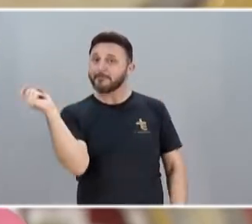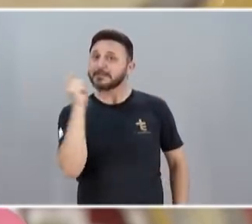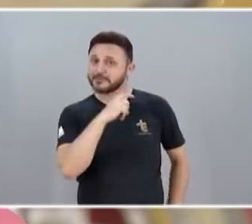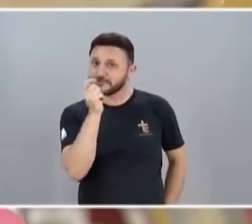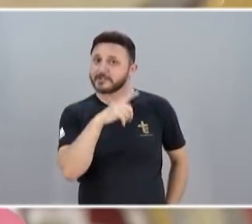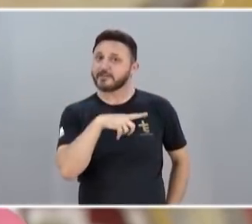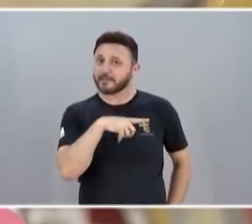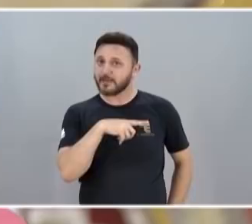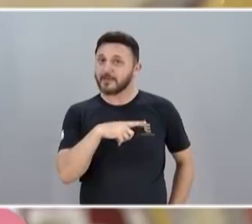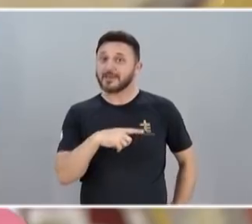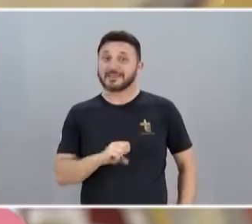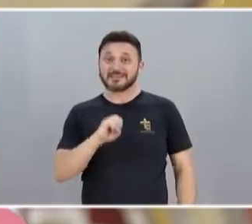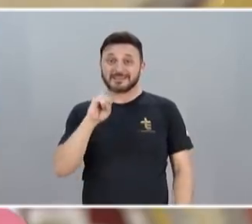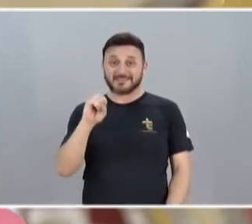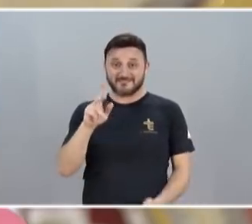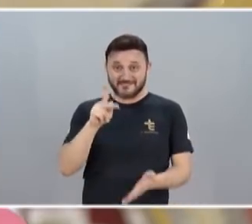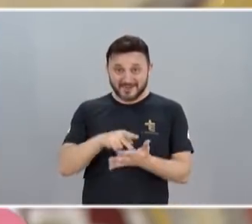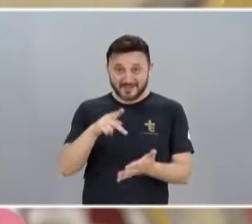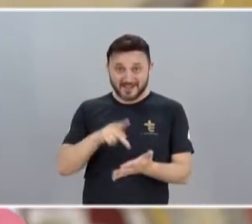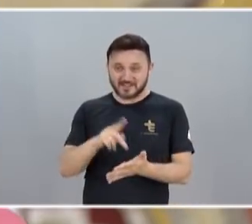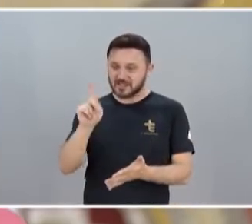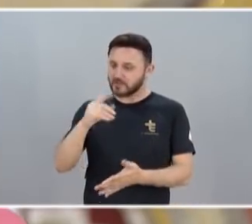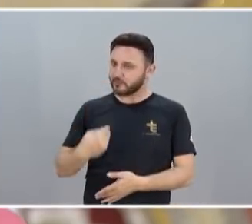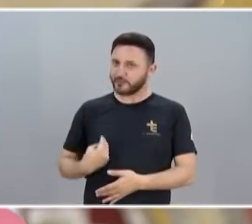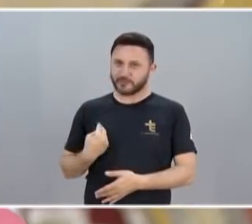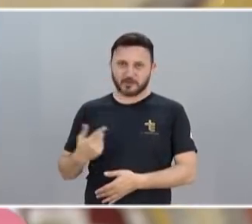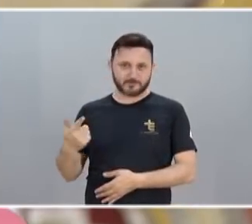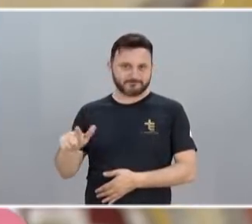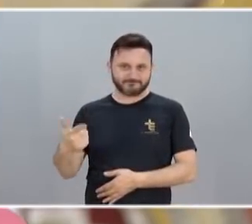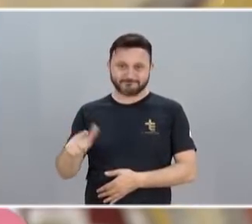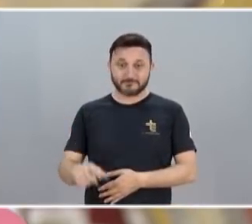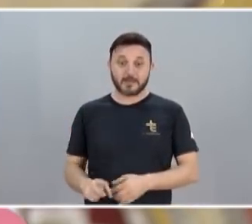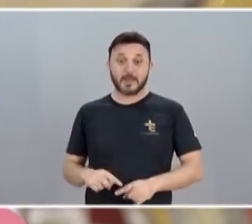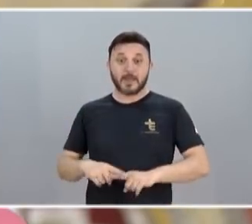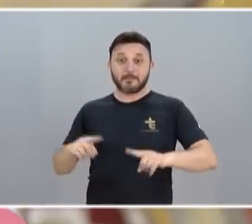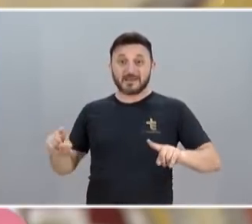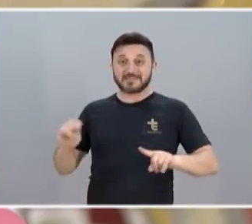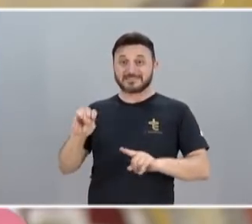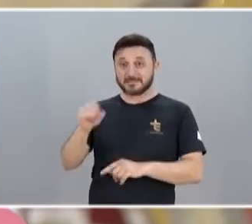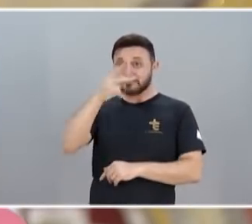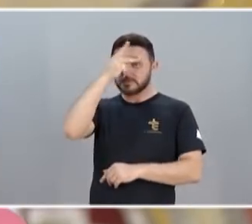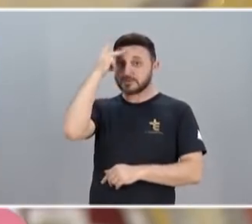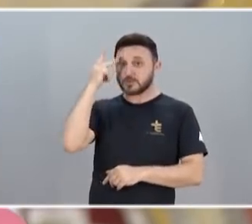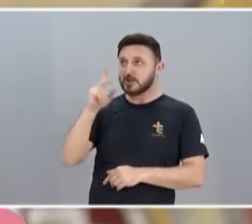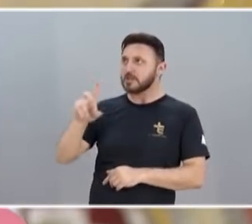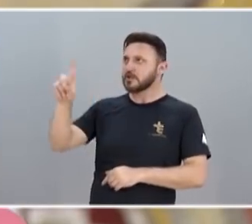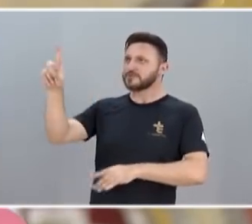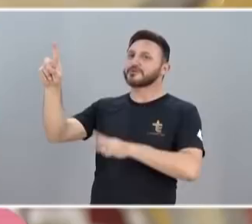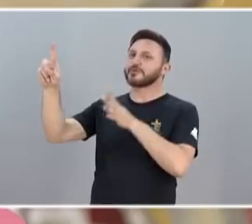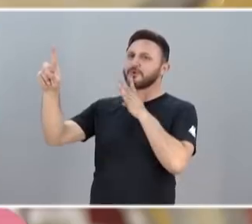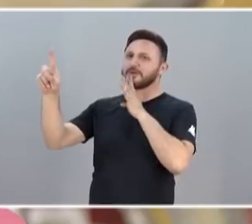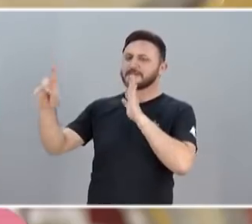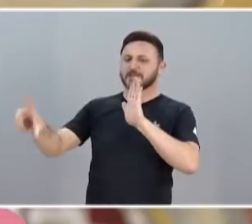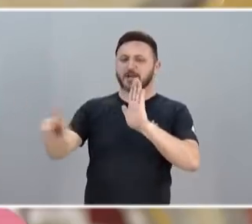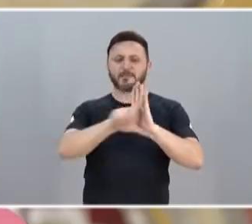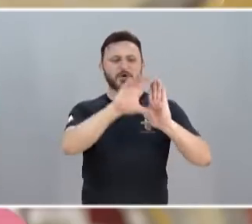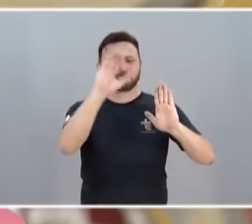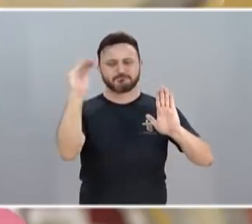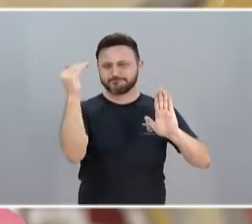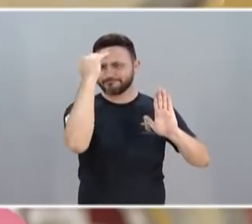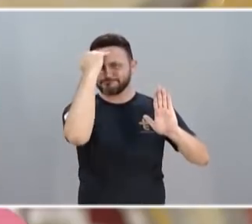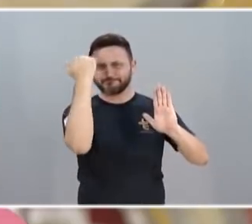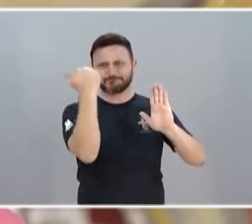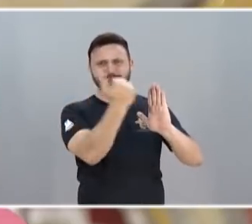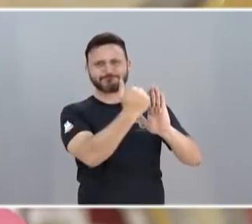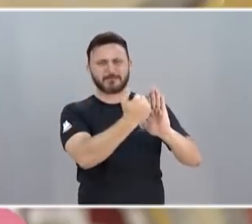a verdade não está nele. Naquele, porém, que guarda a sua palavra, o amor de Deus